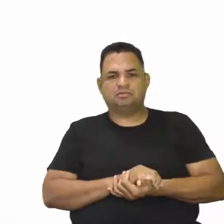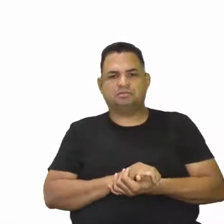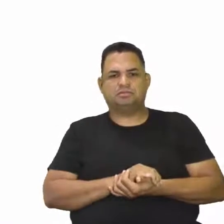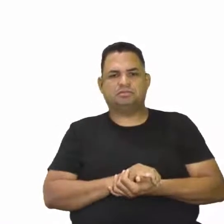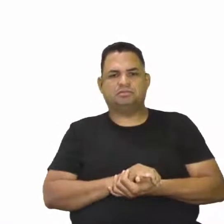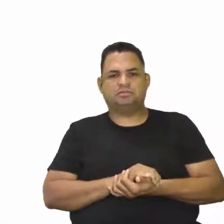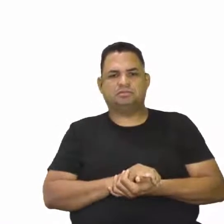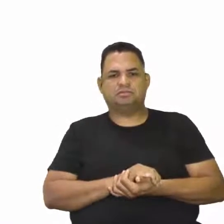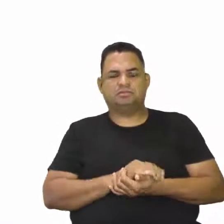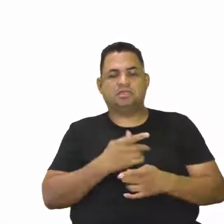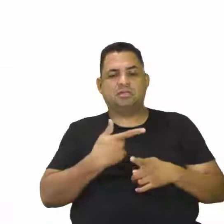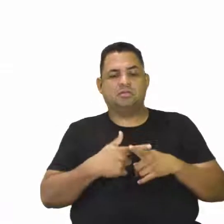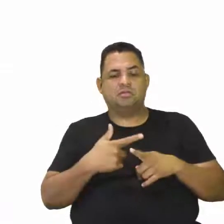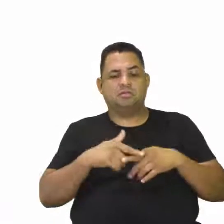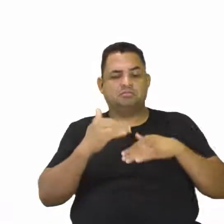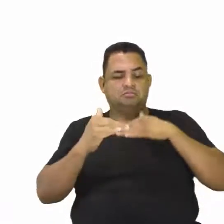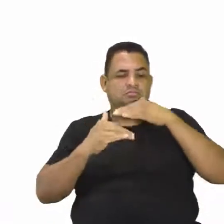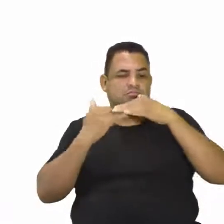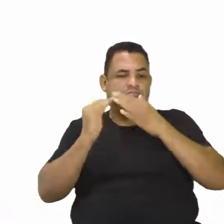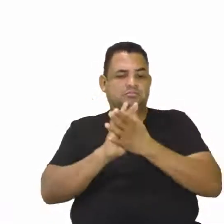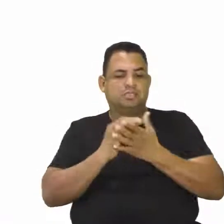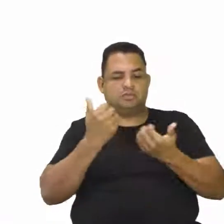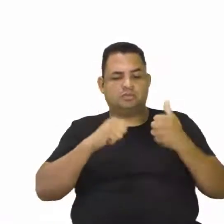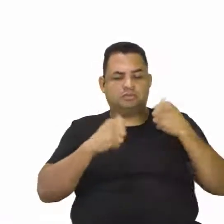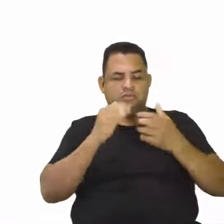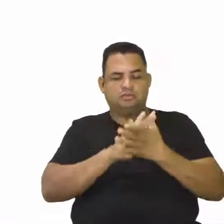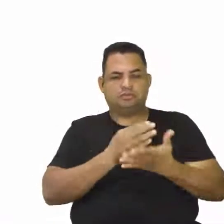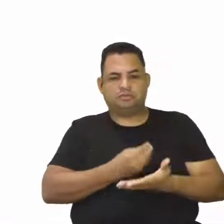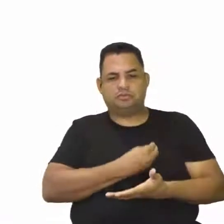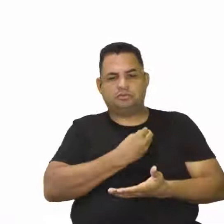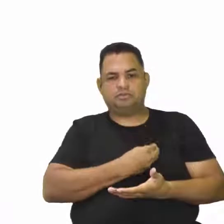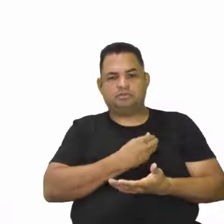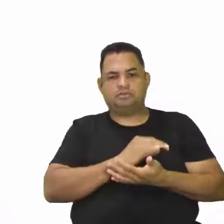ou progressivo da qualidade de vida.